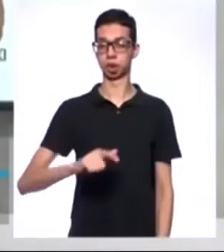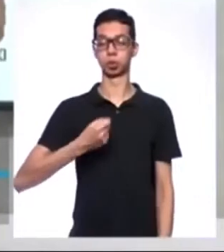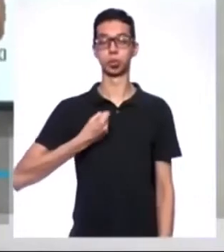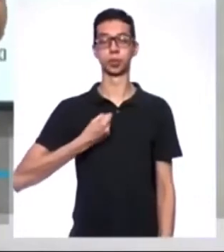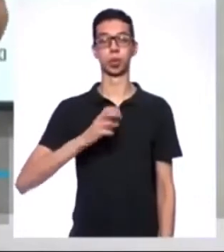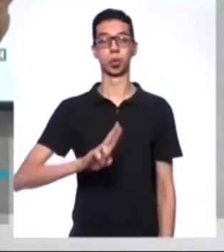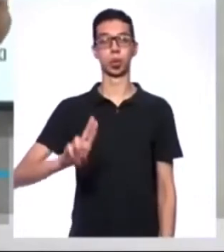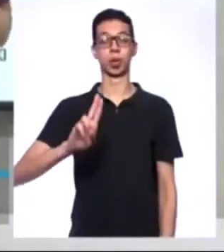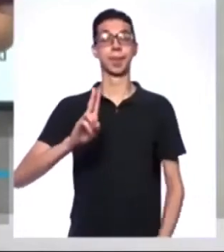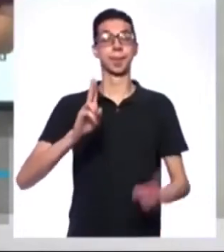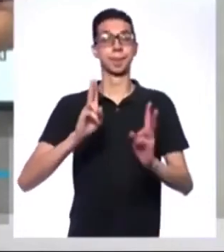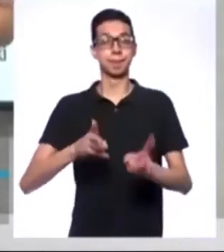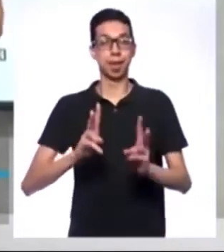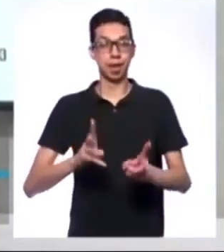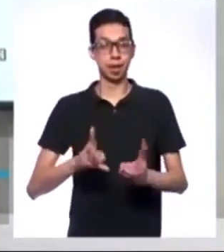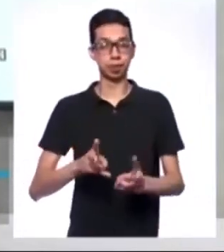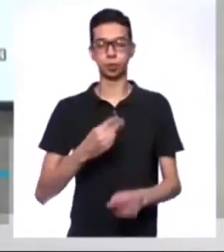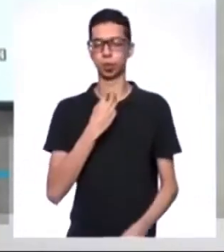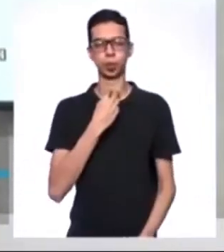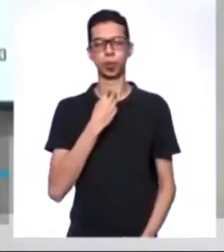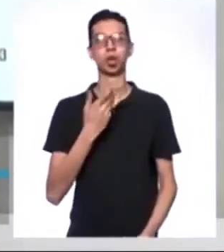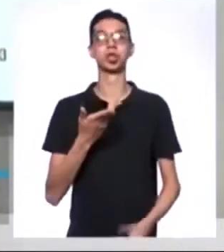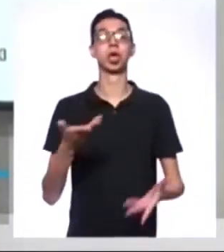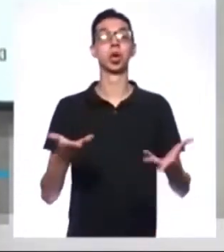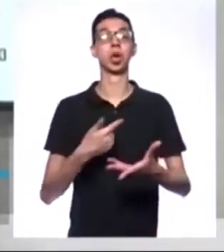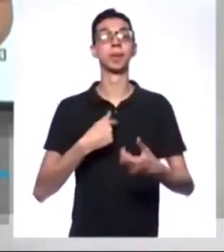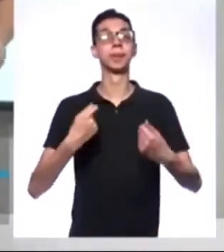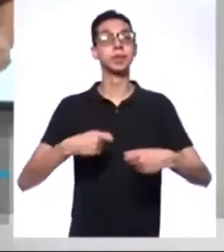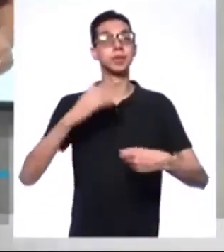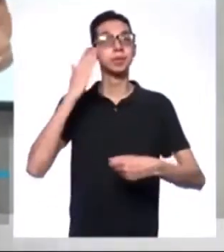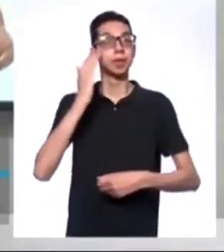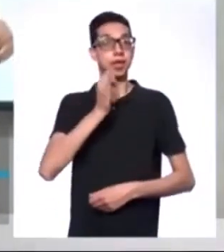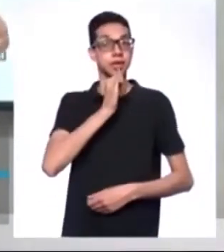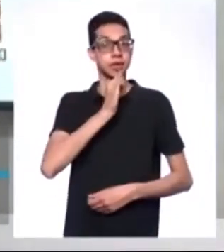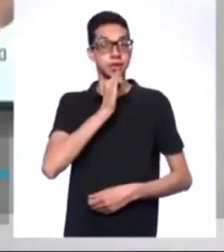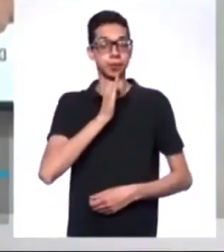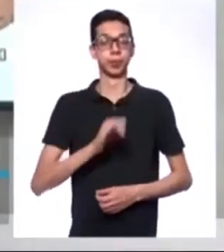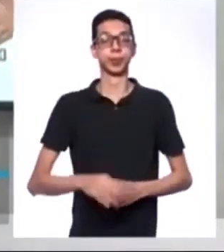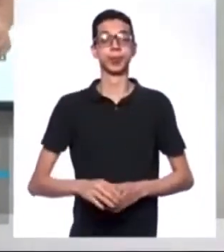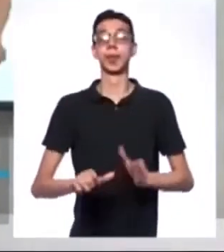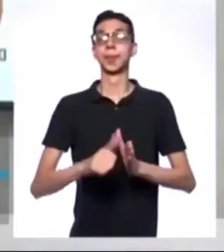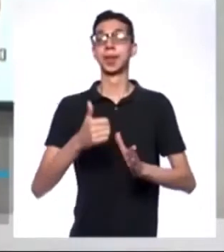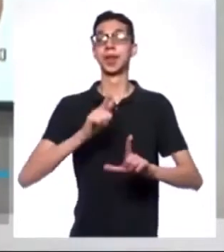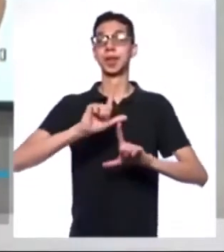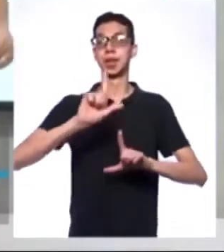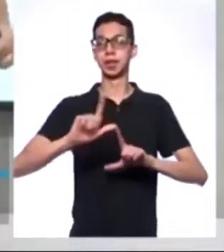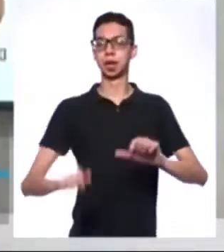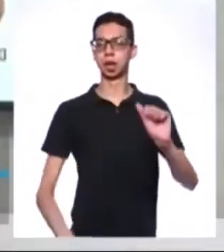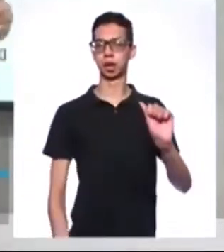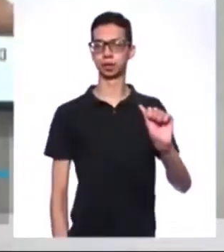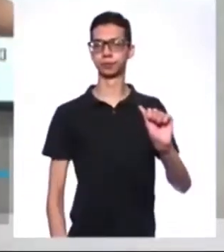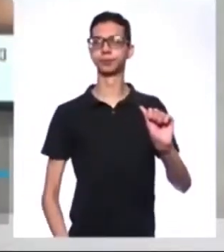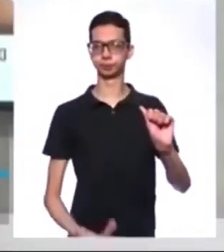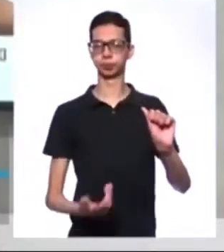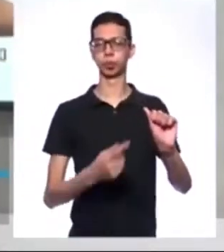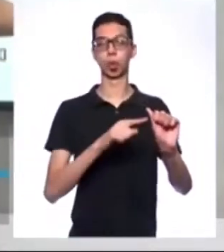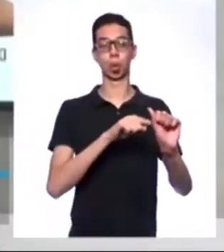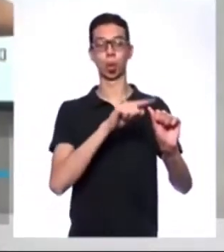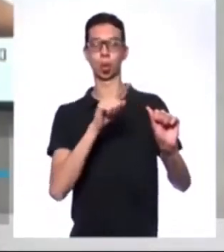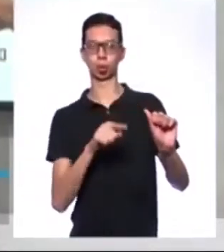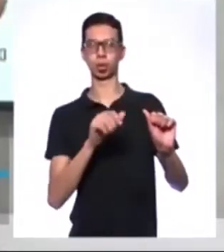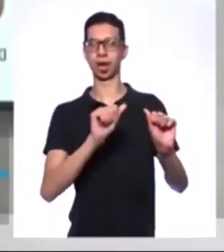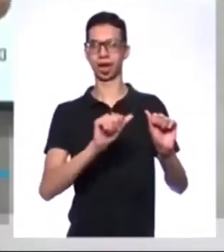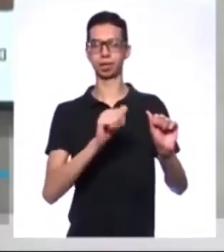algarismos Agora tenho que levar em consideração as seguintes placas por exemplo se a primeira letra for a a próxima não